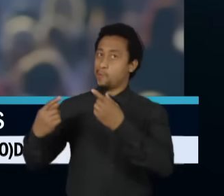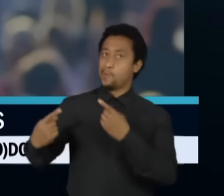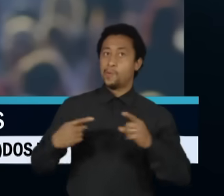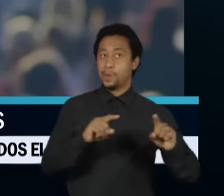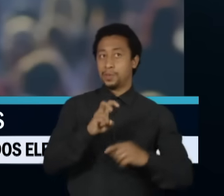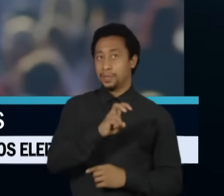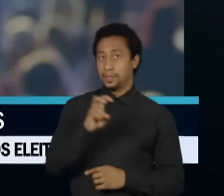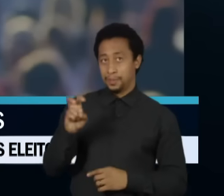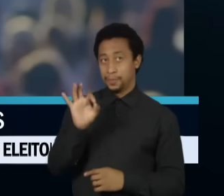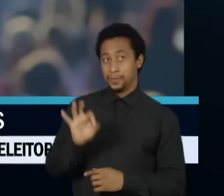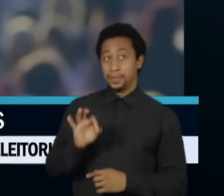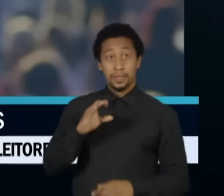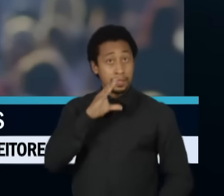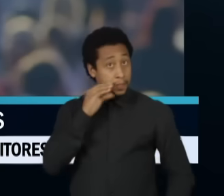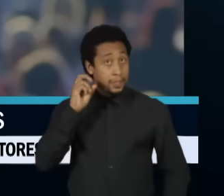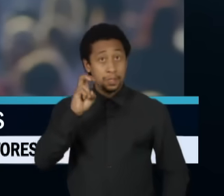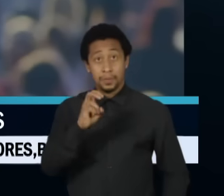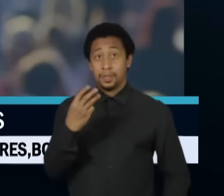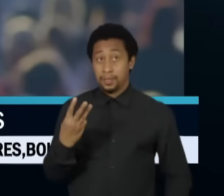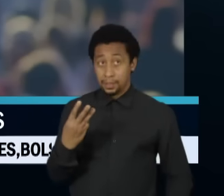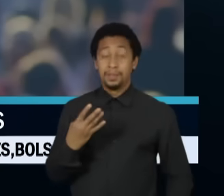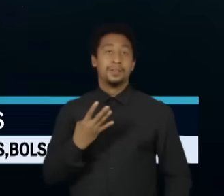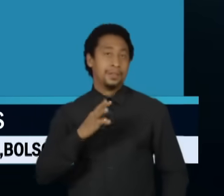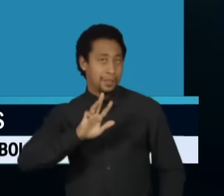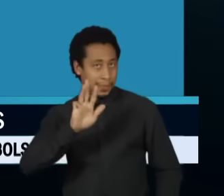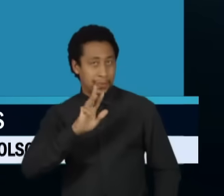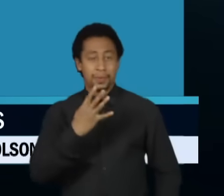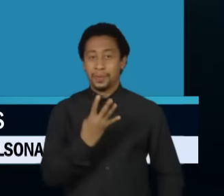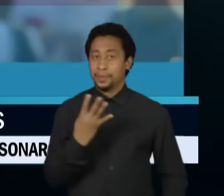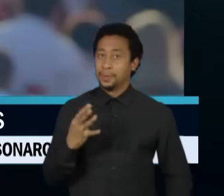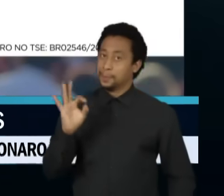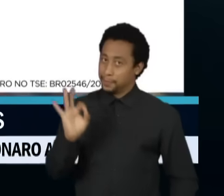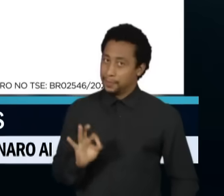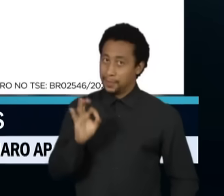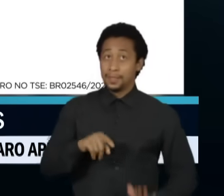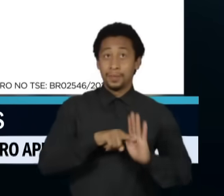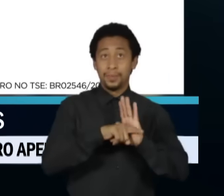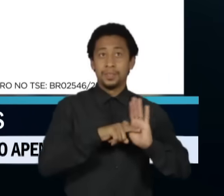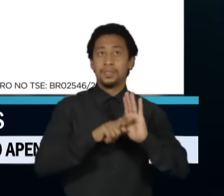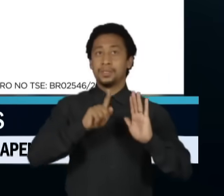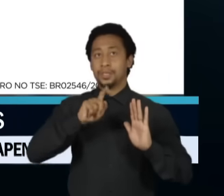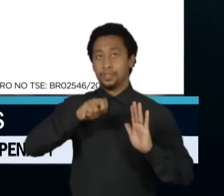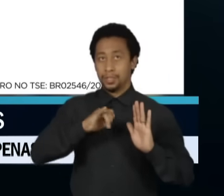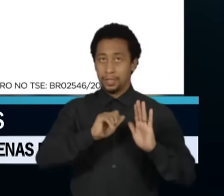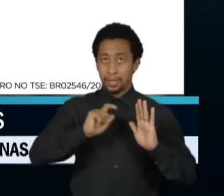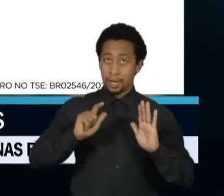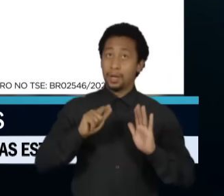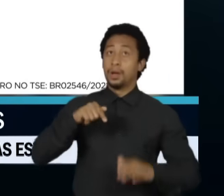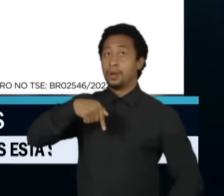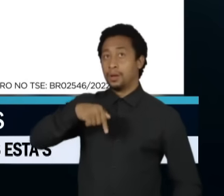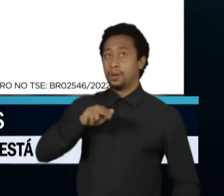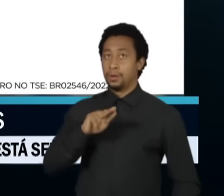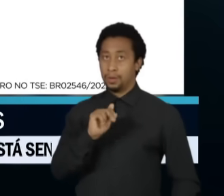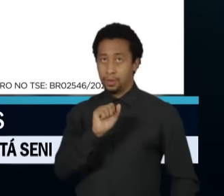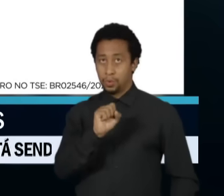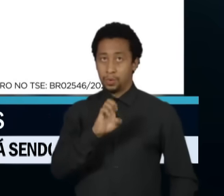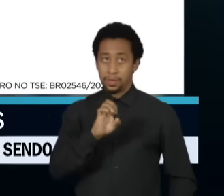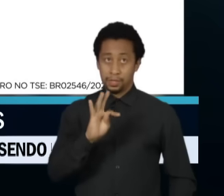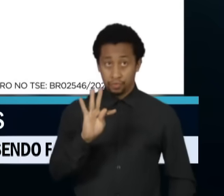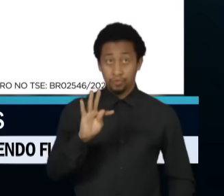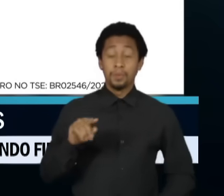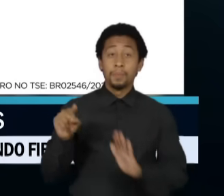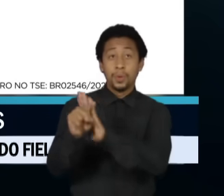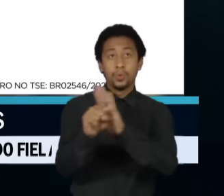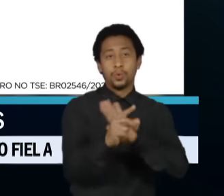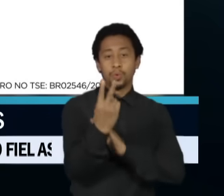Ciro tem 53 e Lula 44%. A pesquisa Genial Quest ouviu 2000 eleitores com 16 anos ou